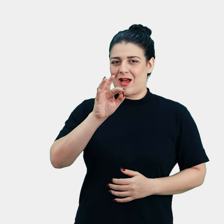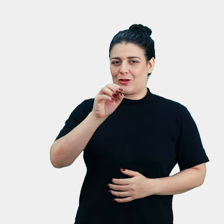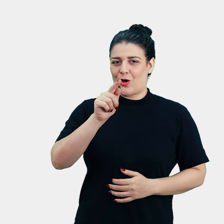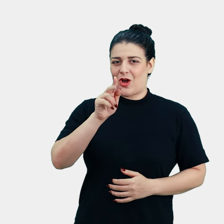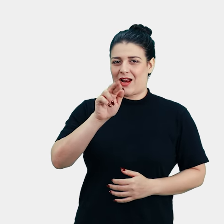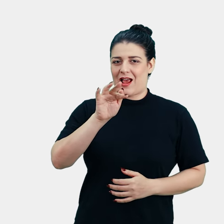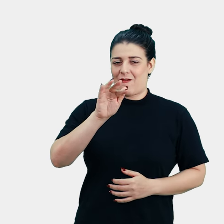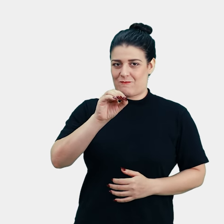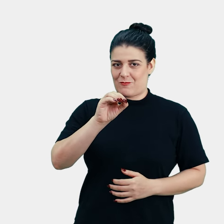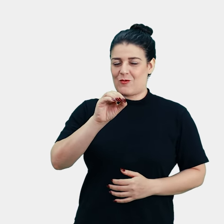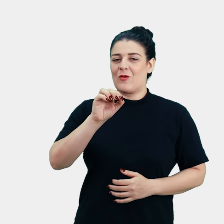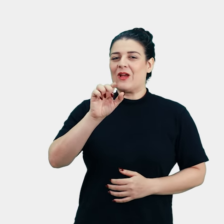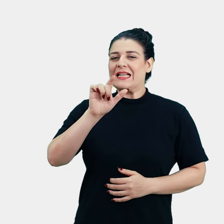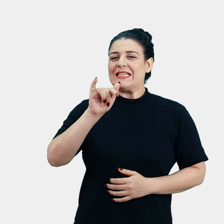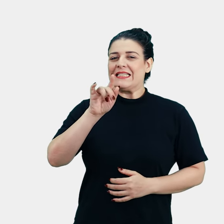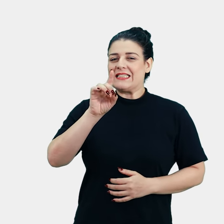a espectrômetro de massas.